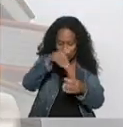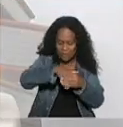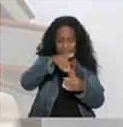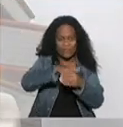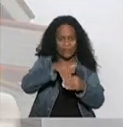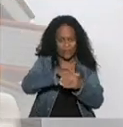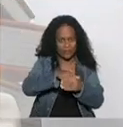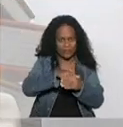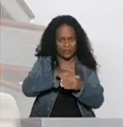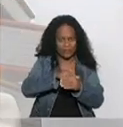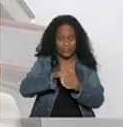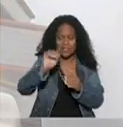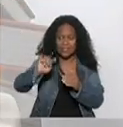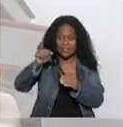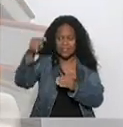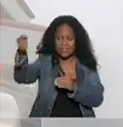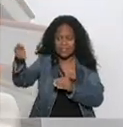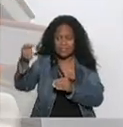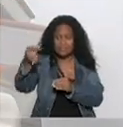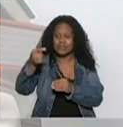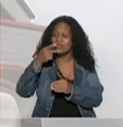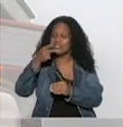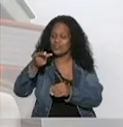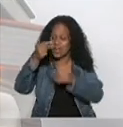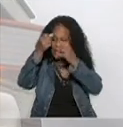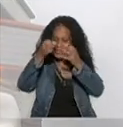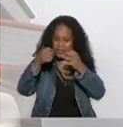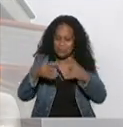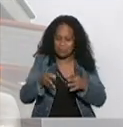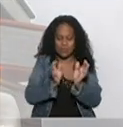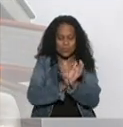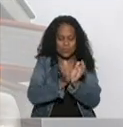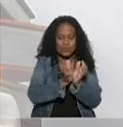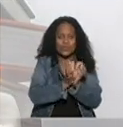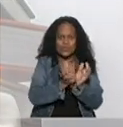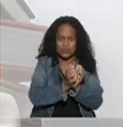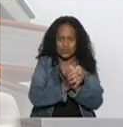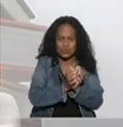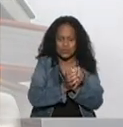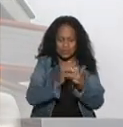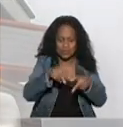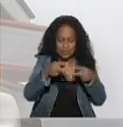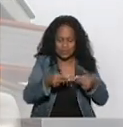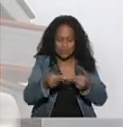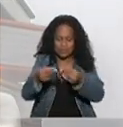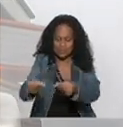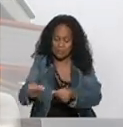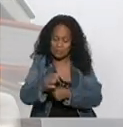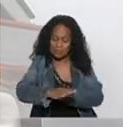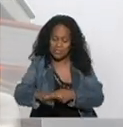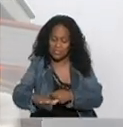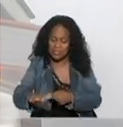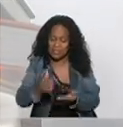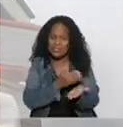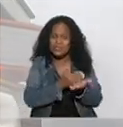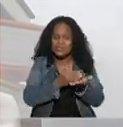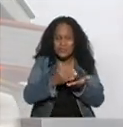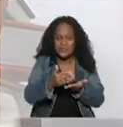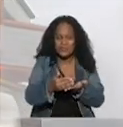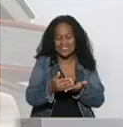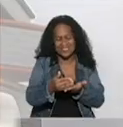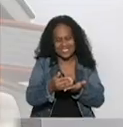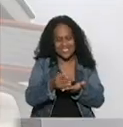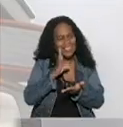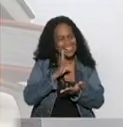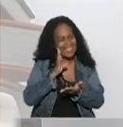chegando. Esse ano o eleito foi Craô Canela. E aí eles escreveram uma carta maravilhosa